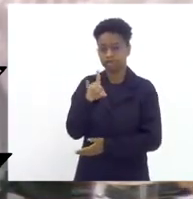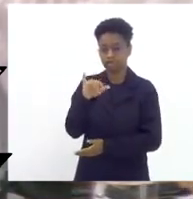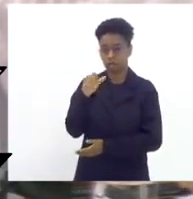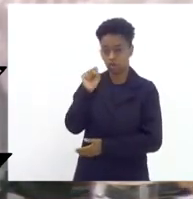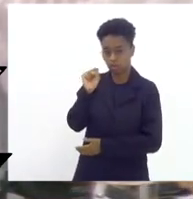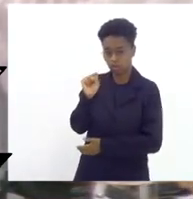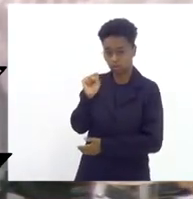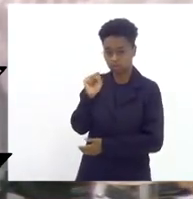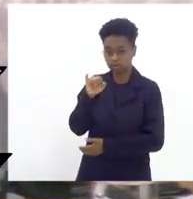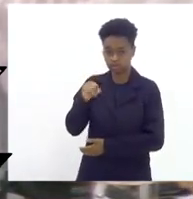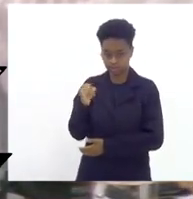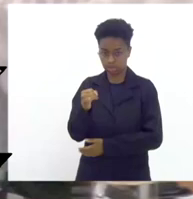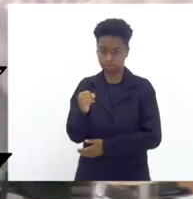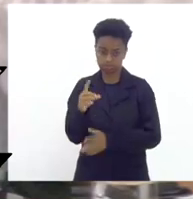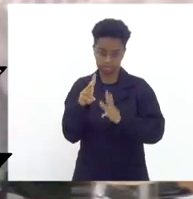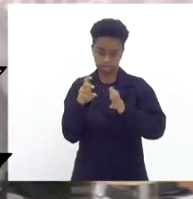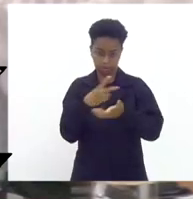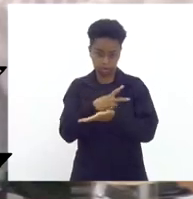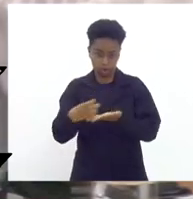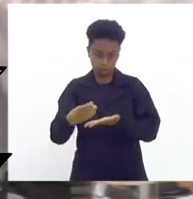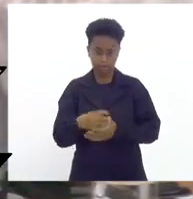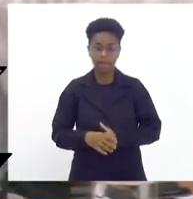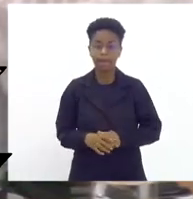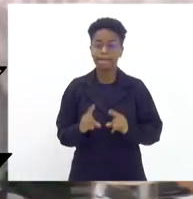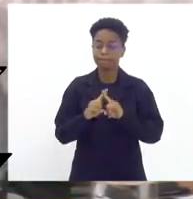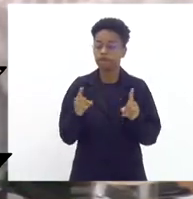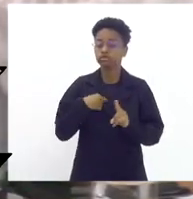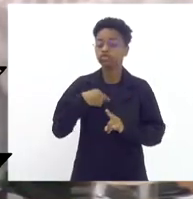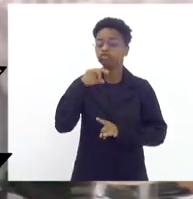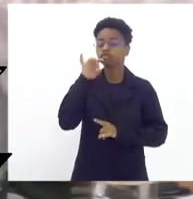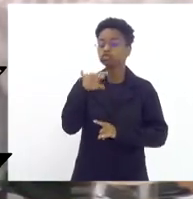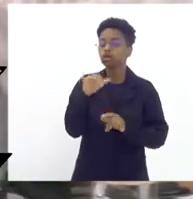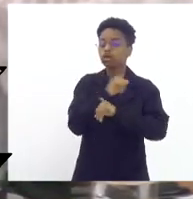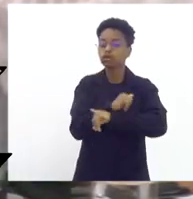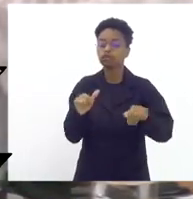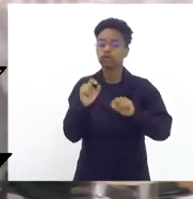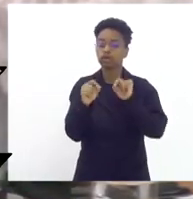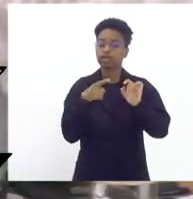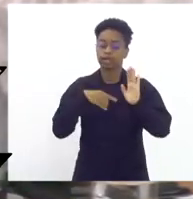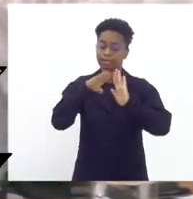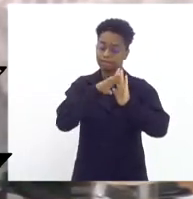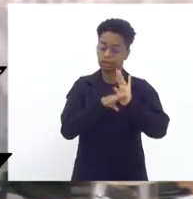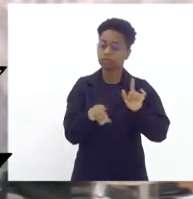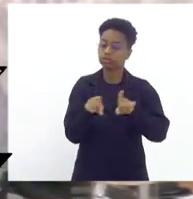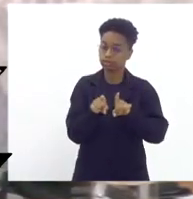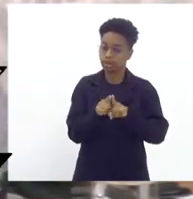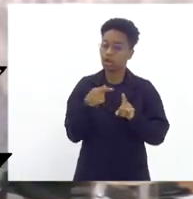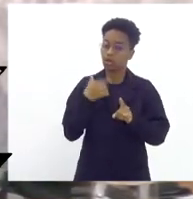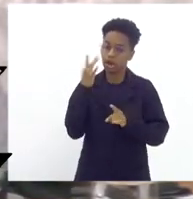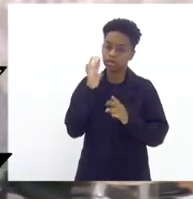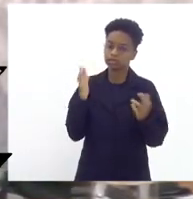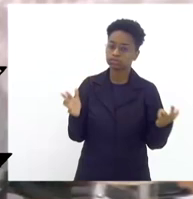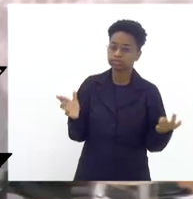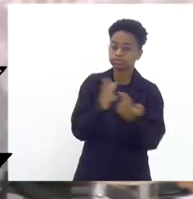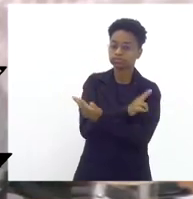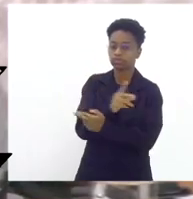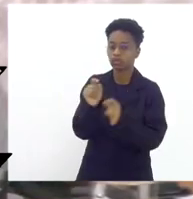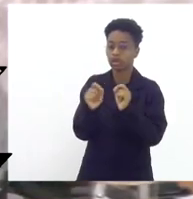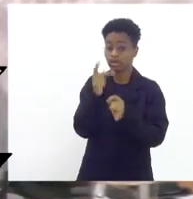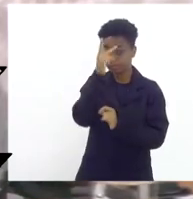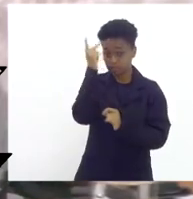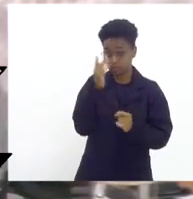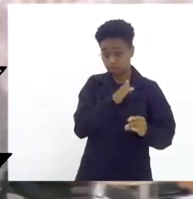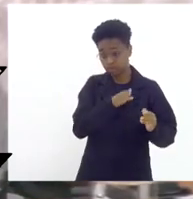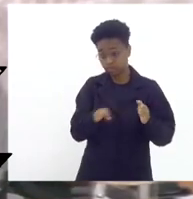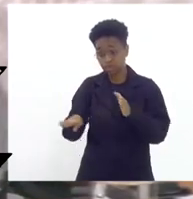dos golpes né do golpe de estado mas só para dizer que também é uma pauta porque eu acho que isso se relaciona a pessoa chega numa situação